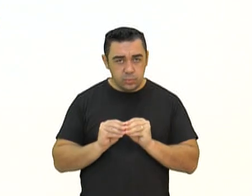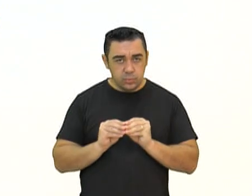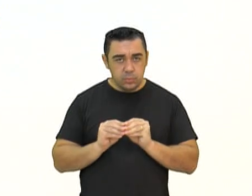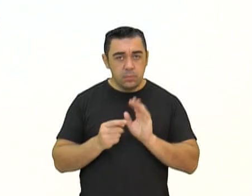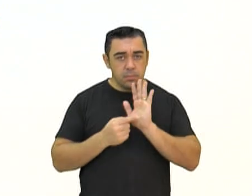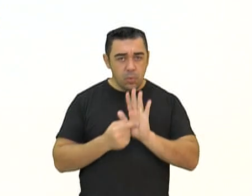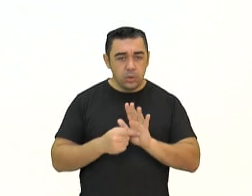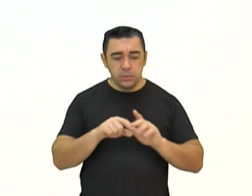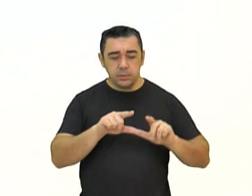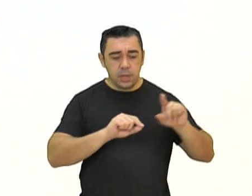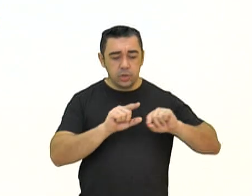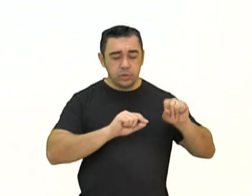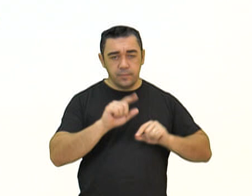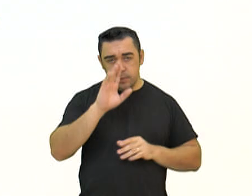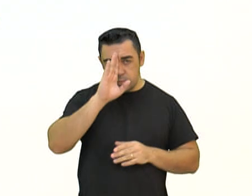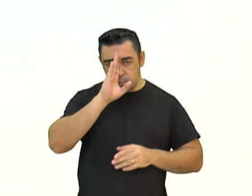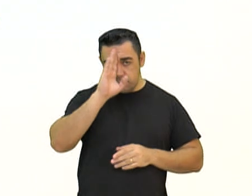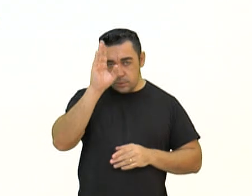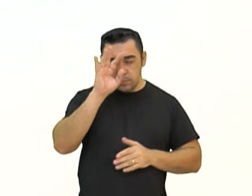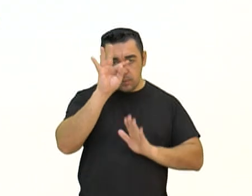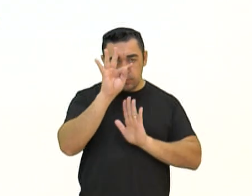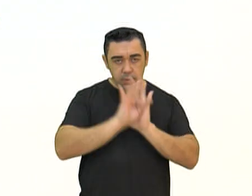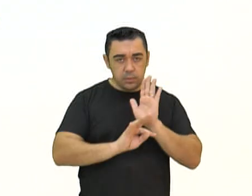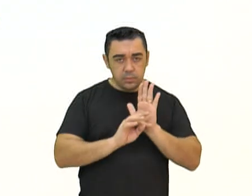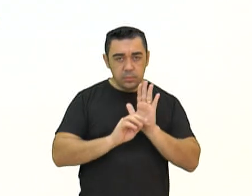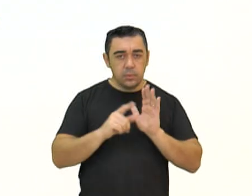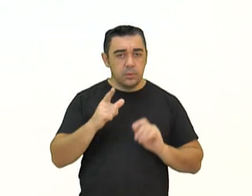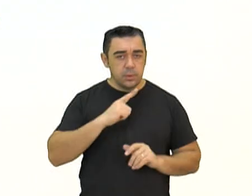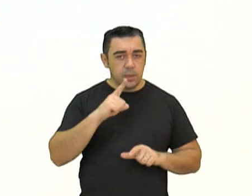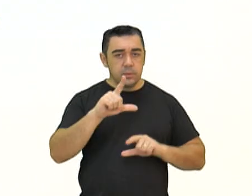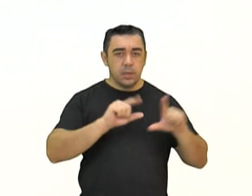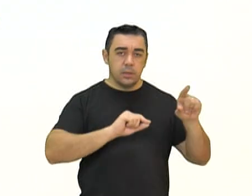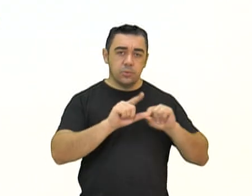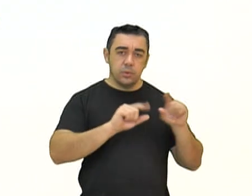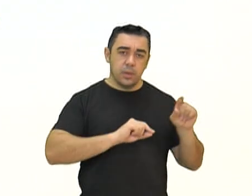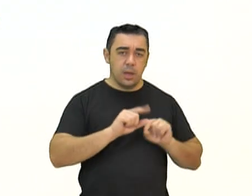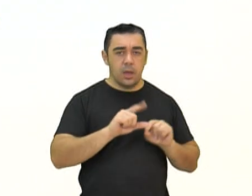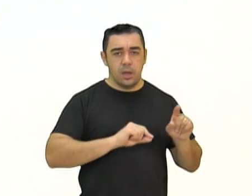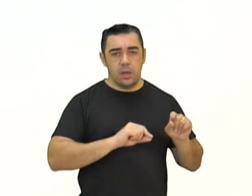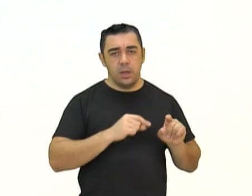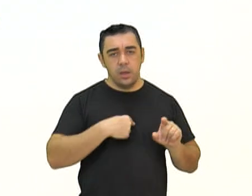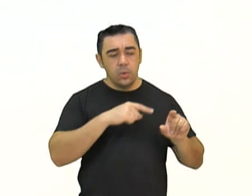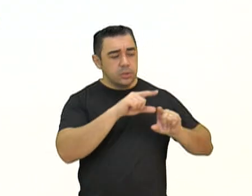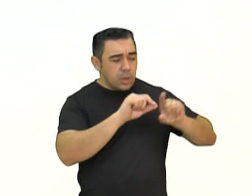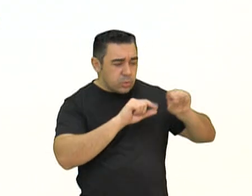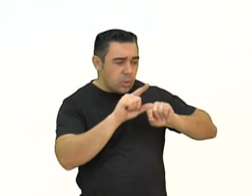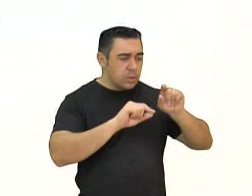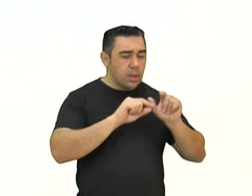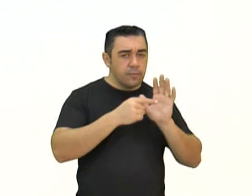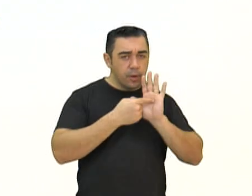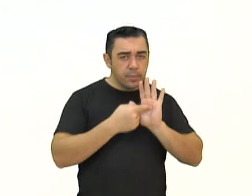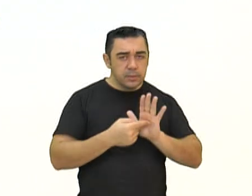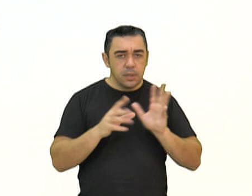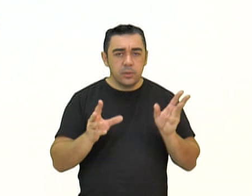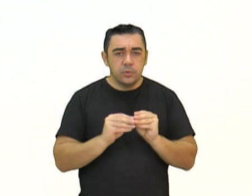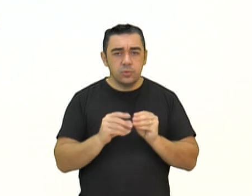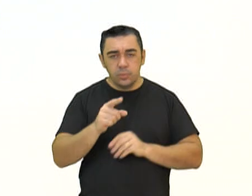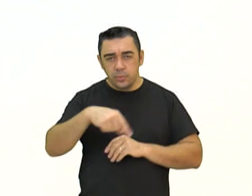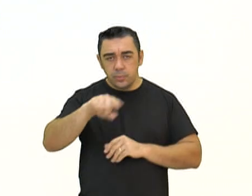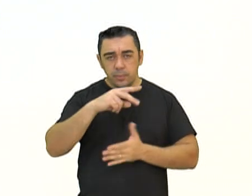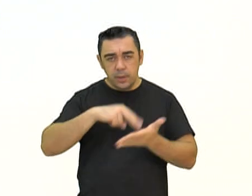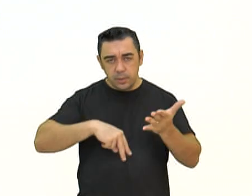e seletiva das ideias de um texto. Ela é seletiva, eu tenho que selecionar, eu tenho que escolher quais ideias serão apresentadas para o meu